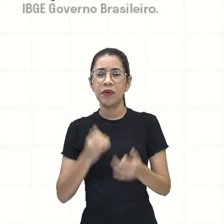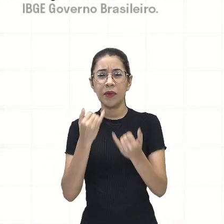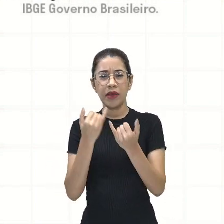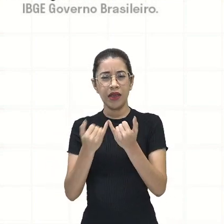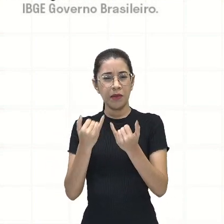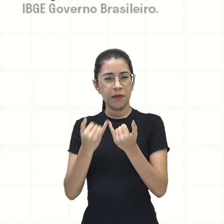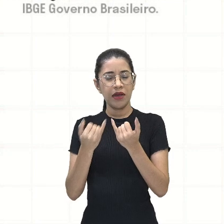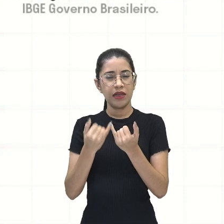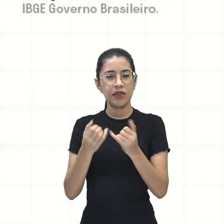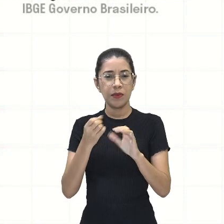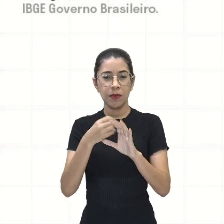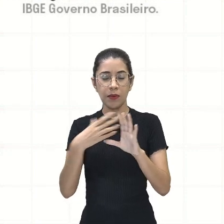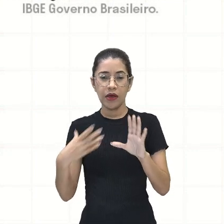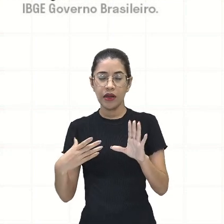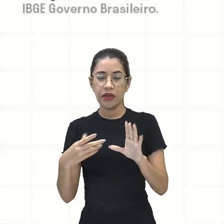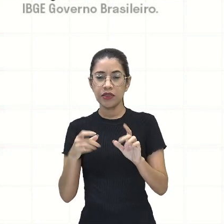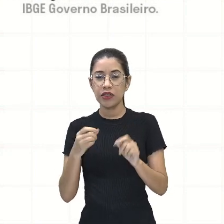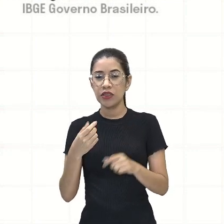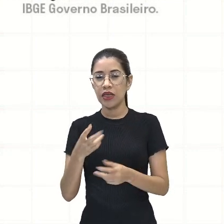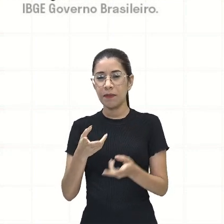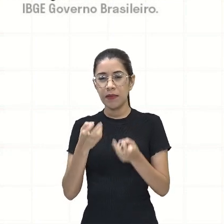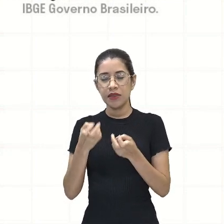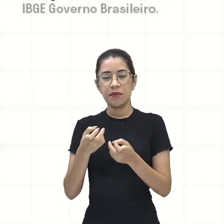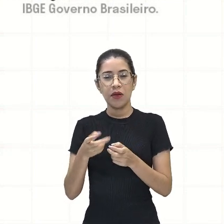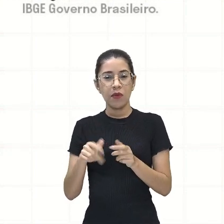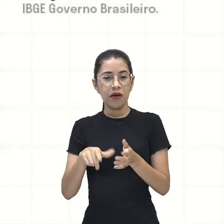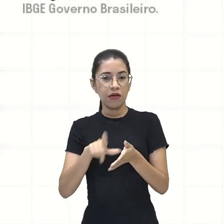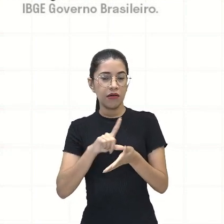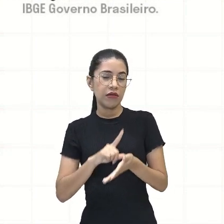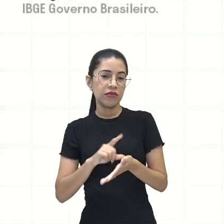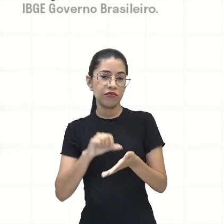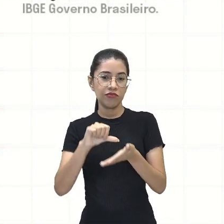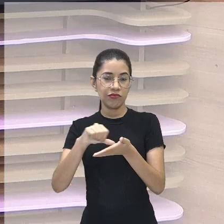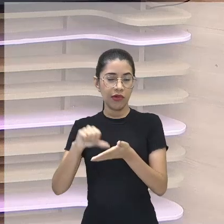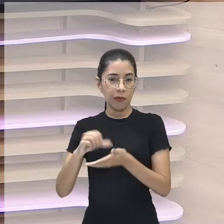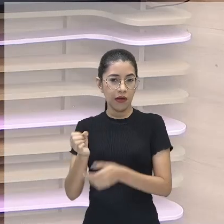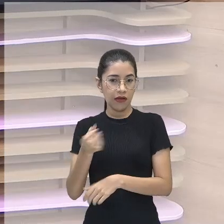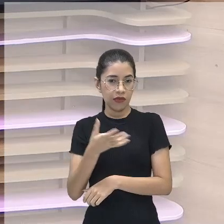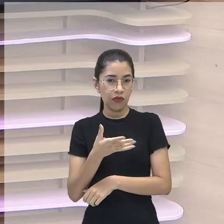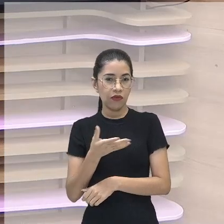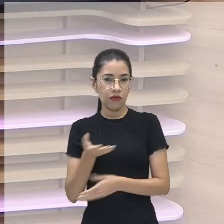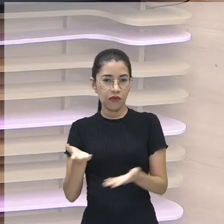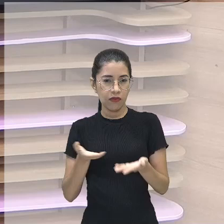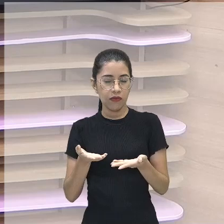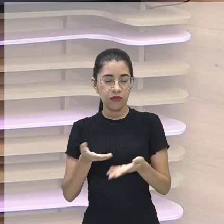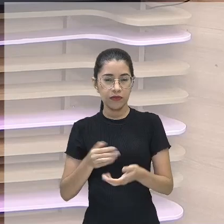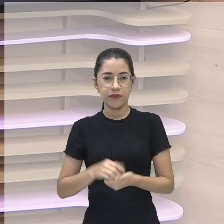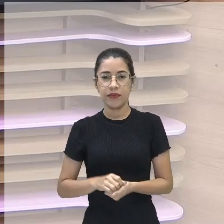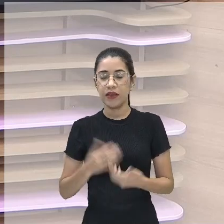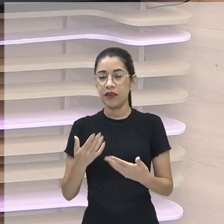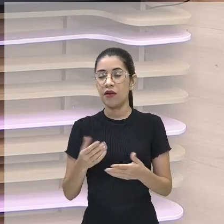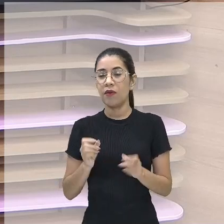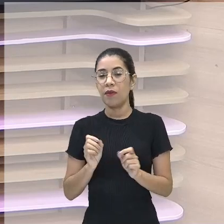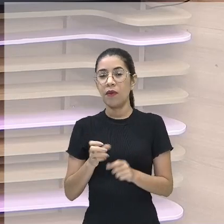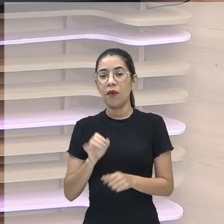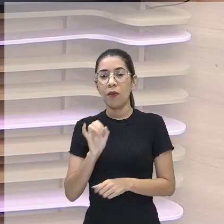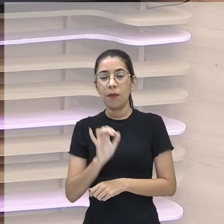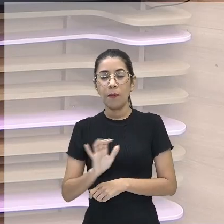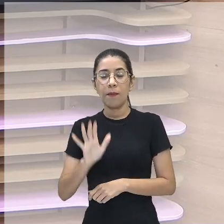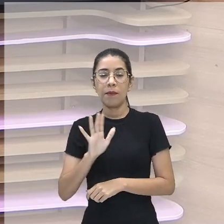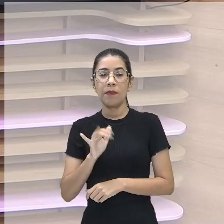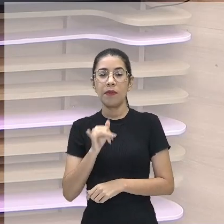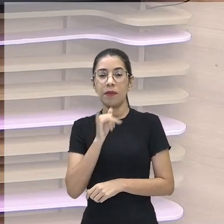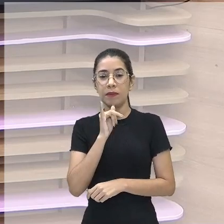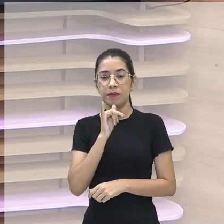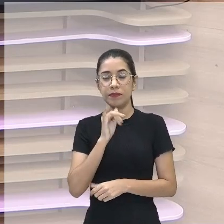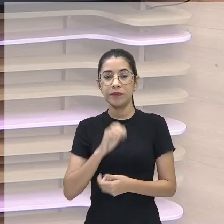assemelhar com as características do que a gente observa nos mapas atuais. Então, a gente vai observar o último mapinha na nossa